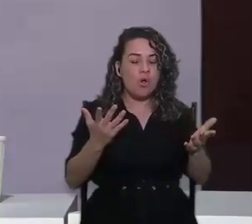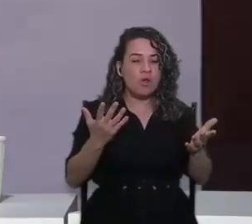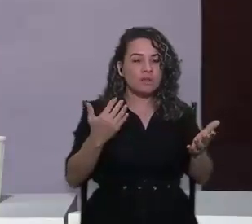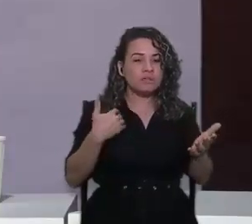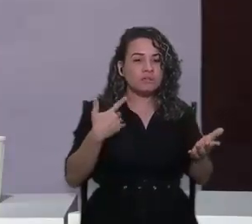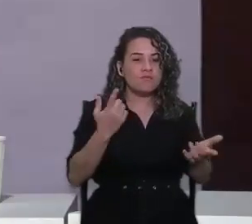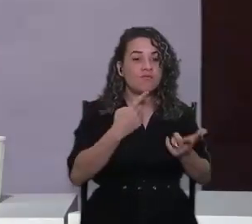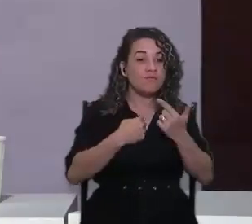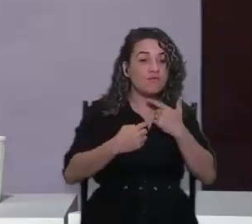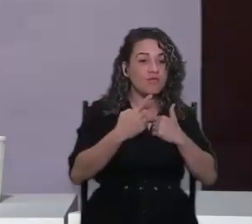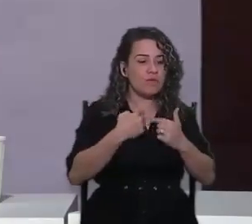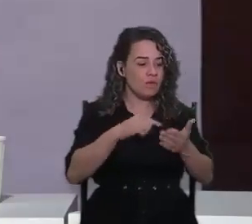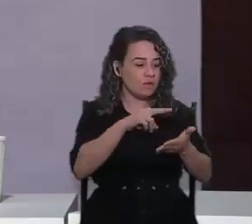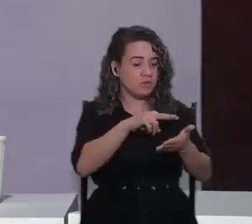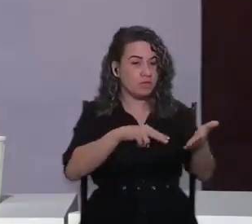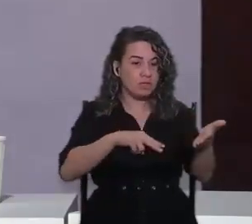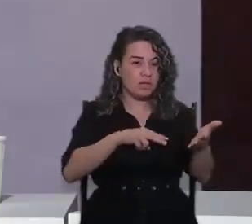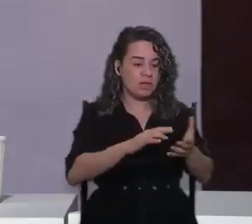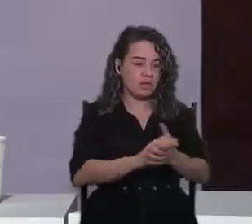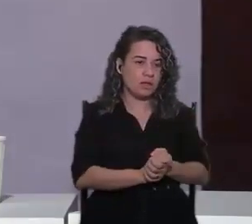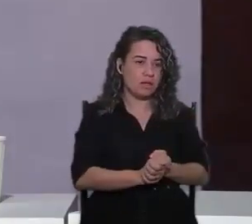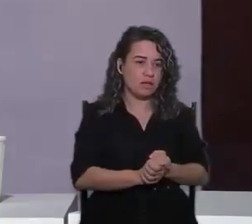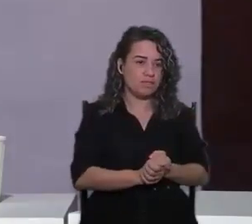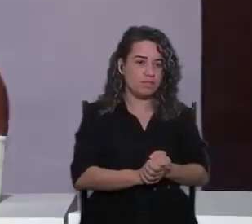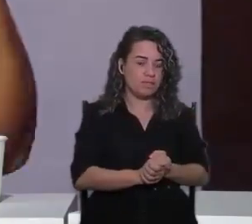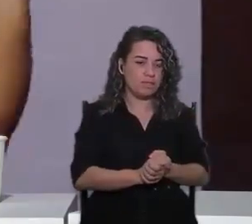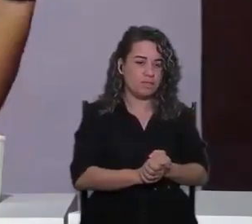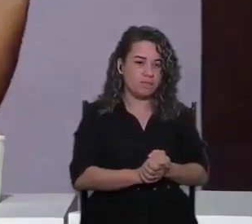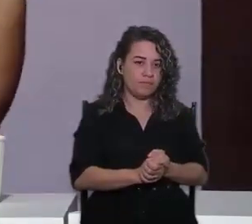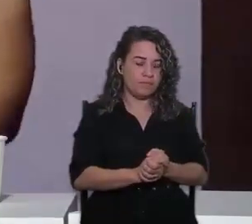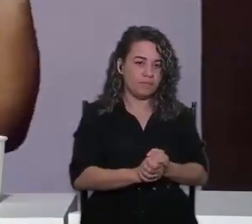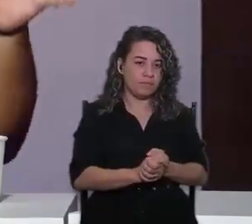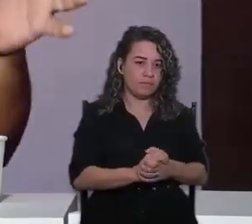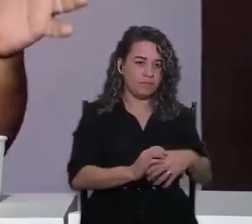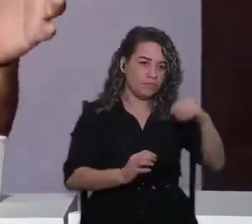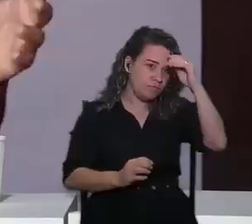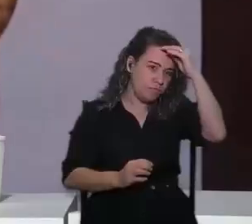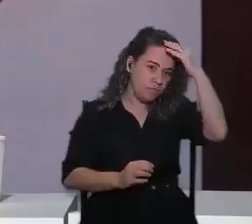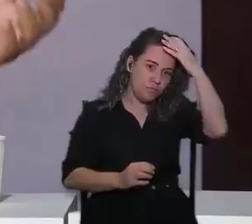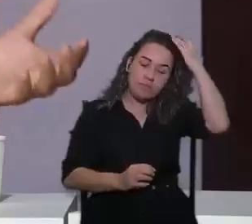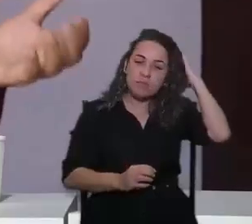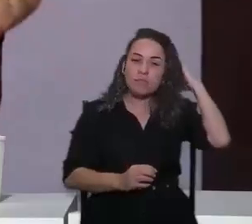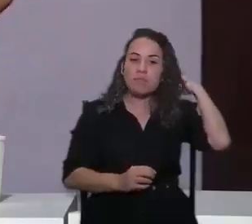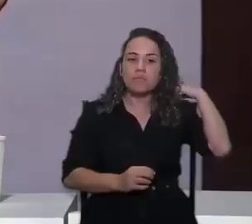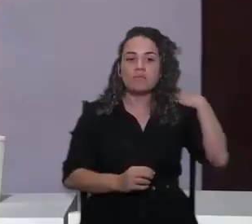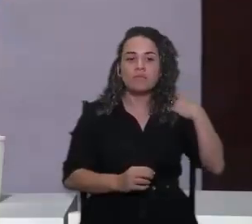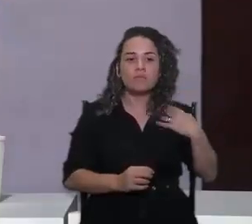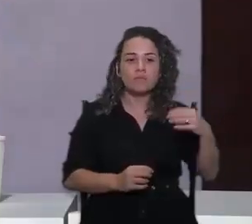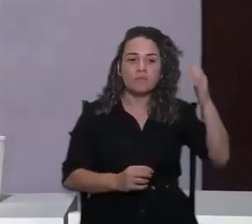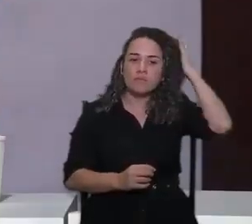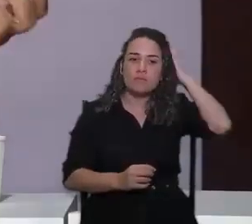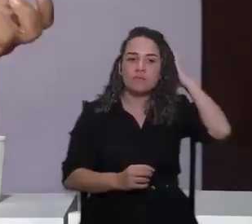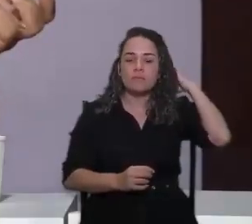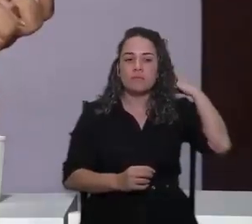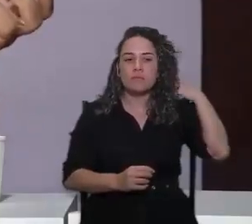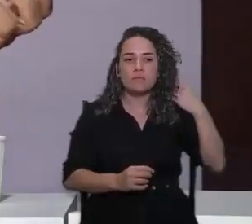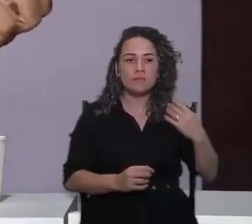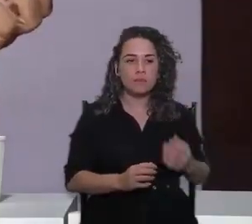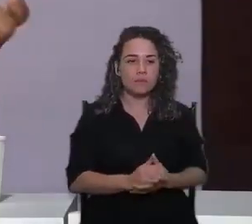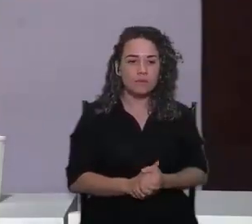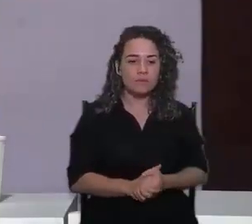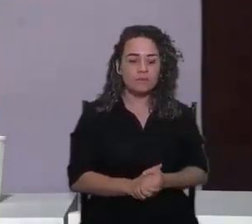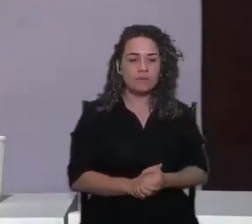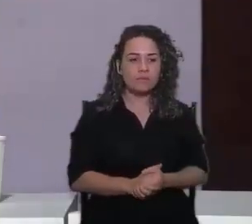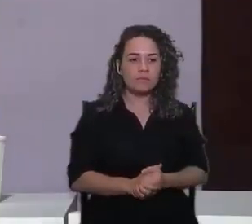não vê o consumo mesmo. O consumo a não ser por vendas de governo, a gente não vê o consumo espontâneo dessas